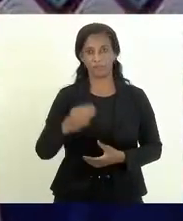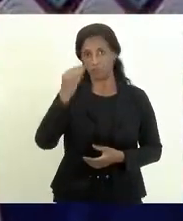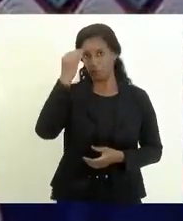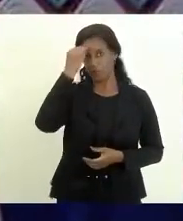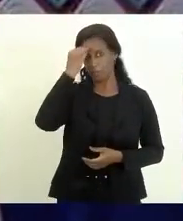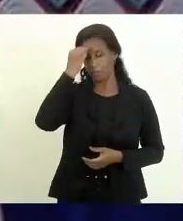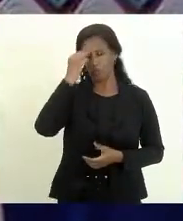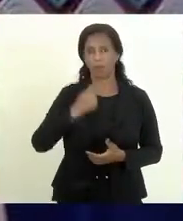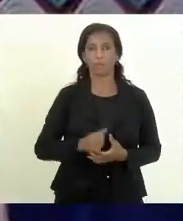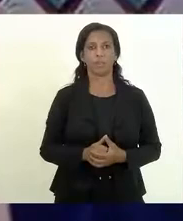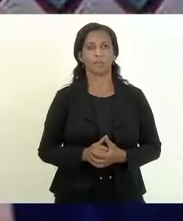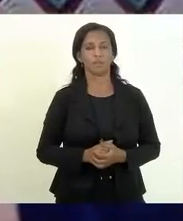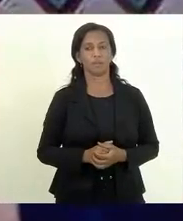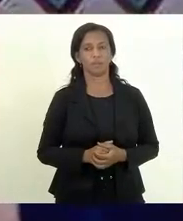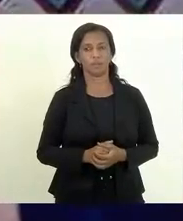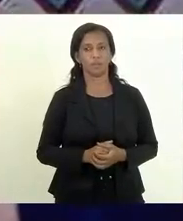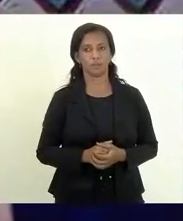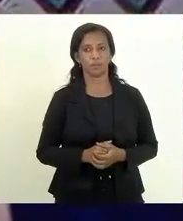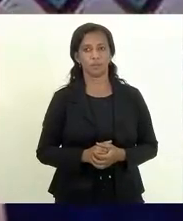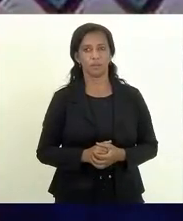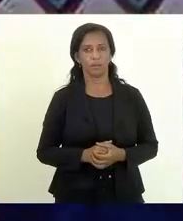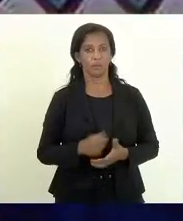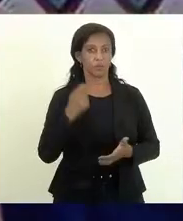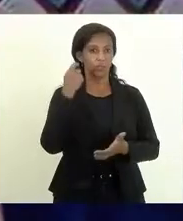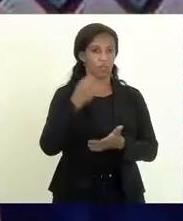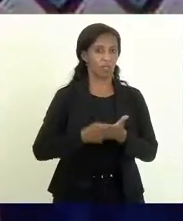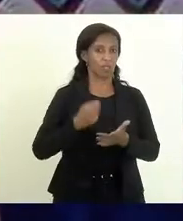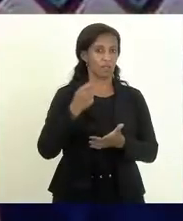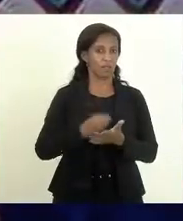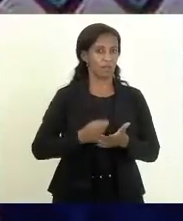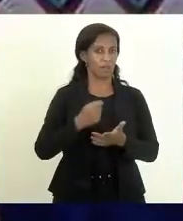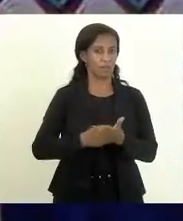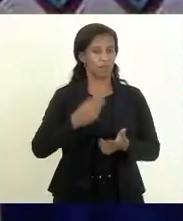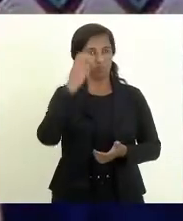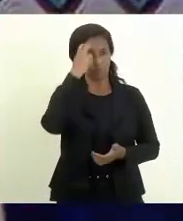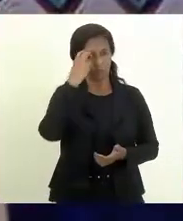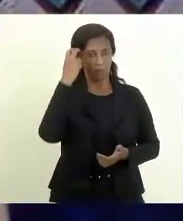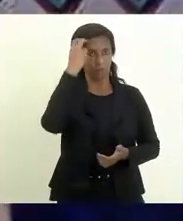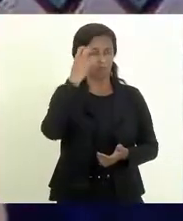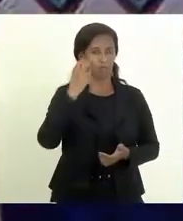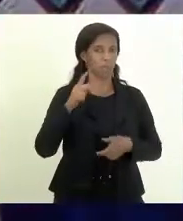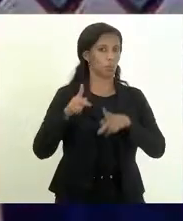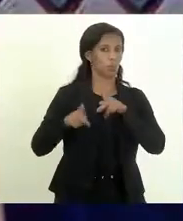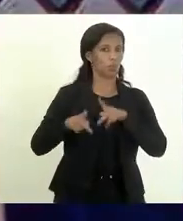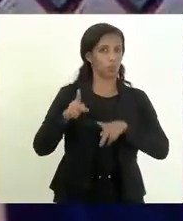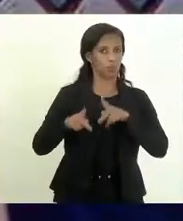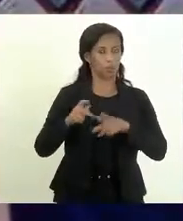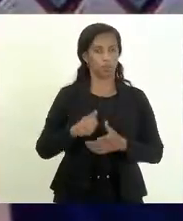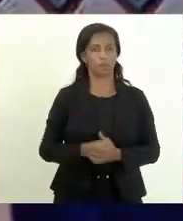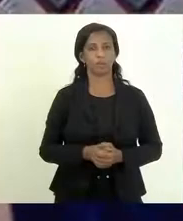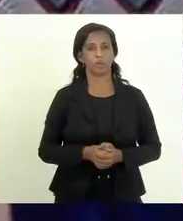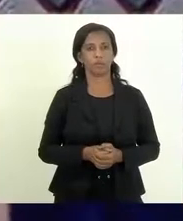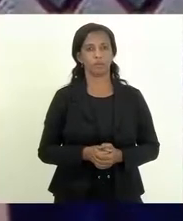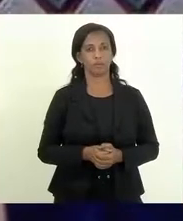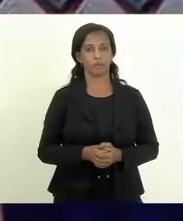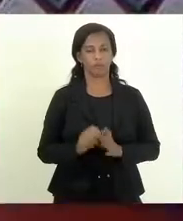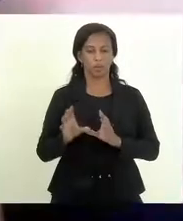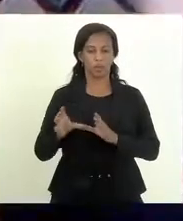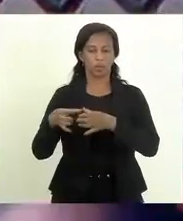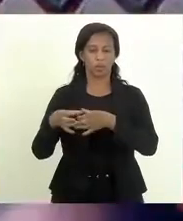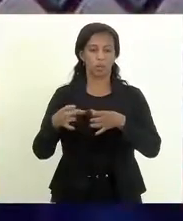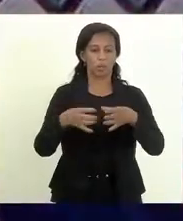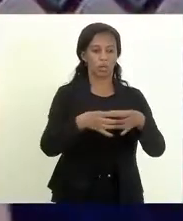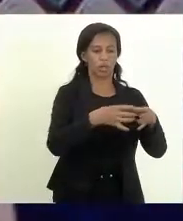memória, de reafirmação dos saberes populares das localidades